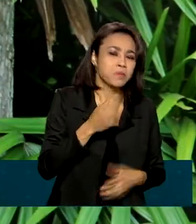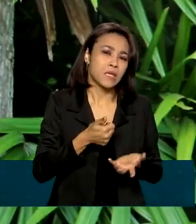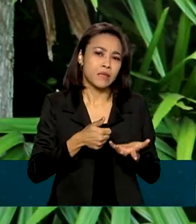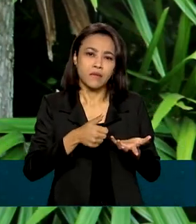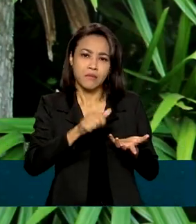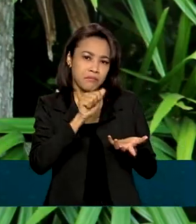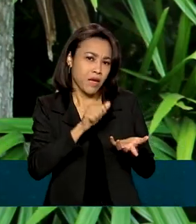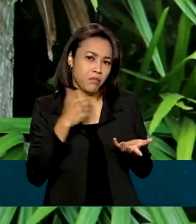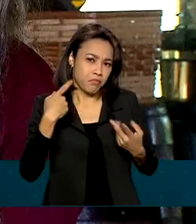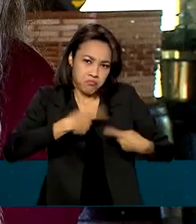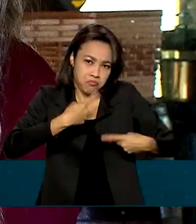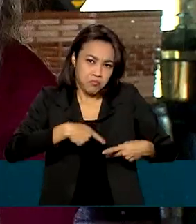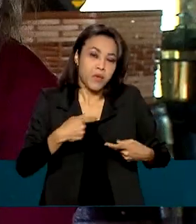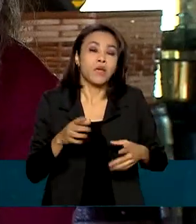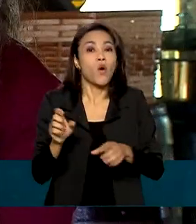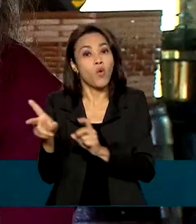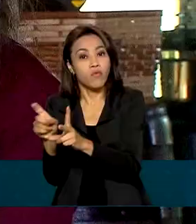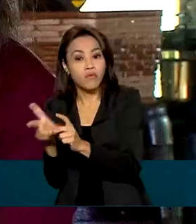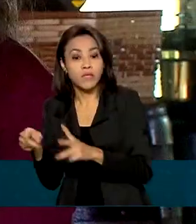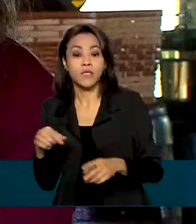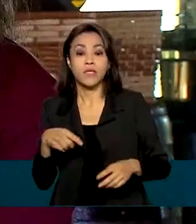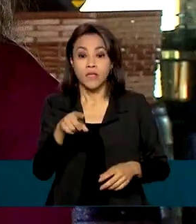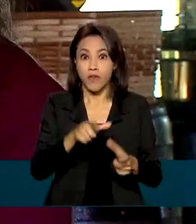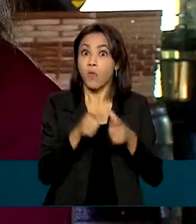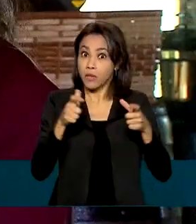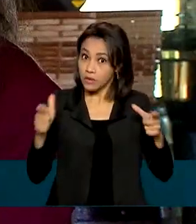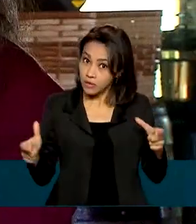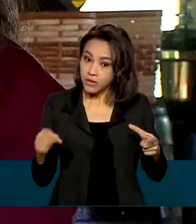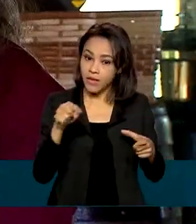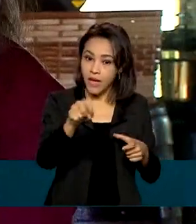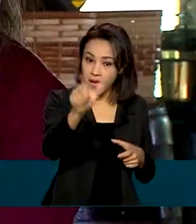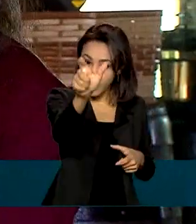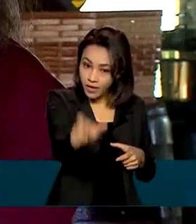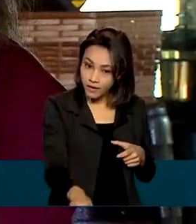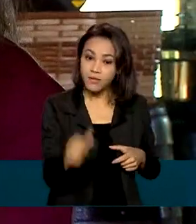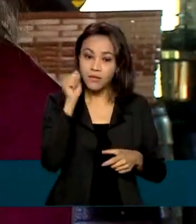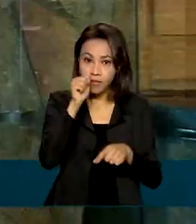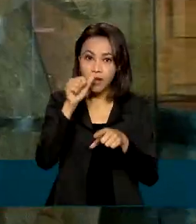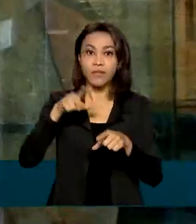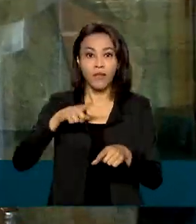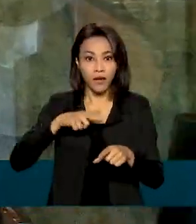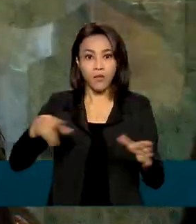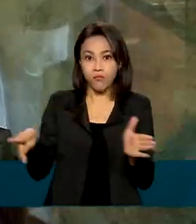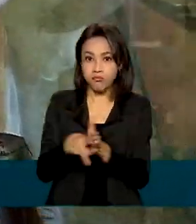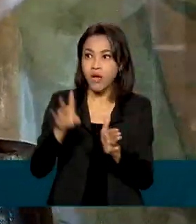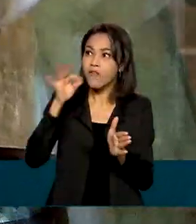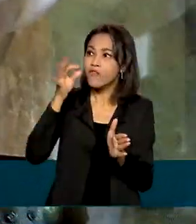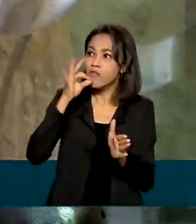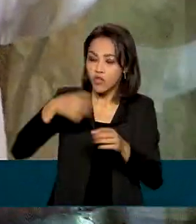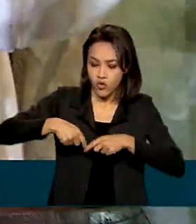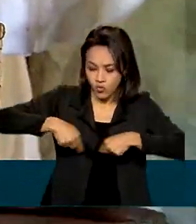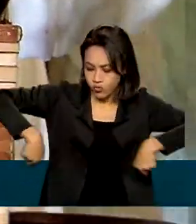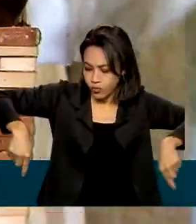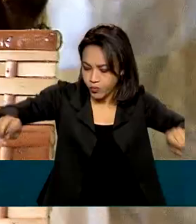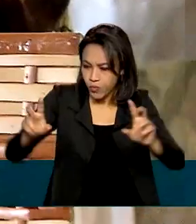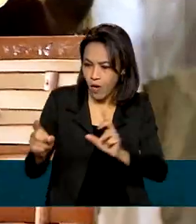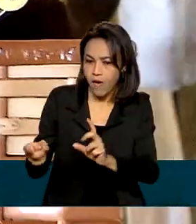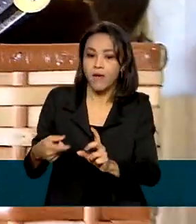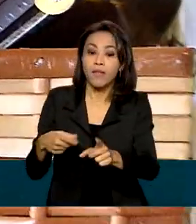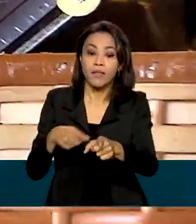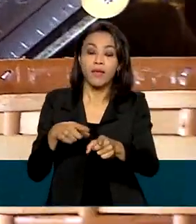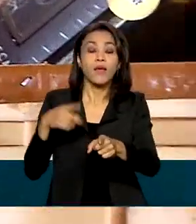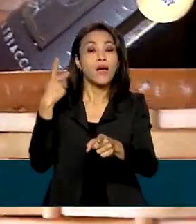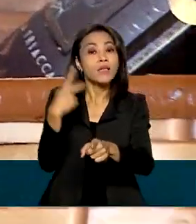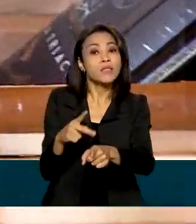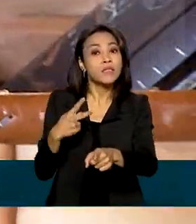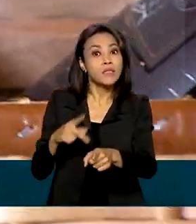vinho que esse número vem aumentando Natália é sócia-proprietária de uma vinícola que no DF ela conta que cada vez mais